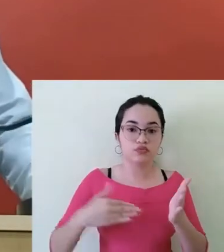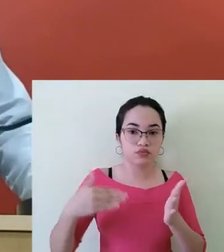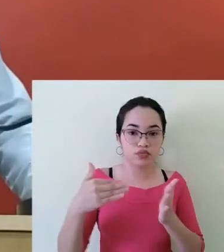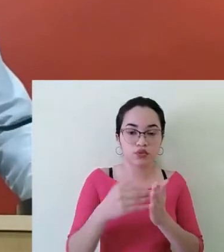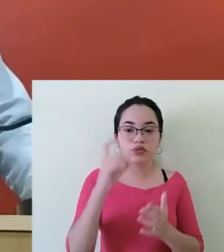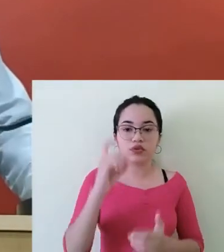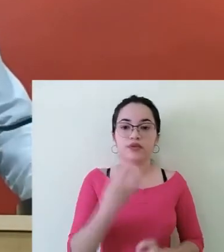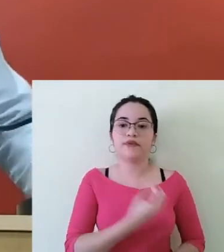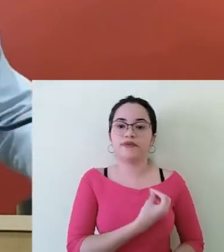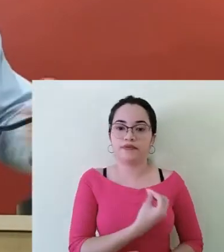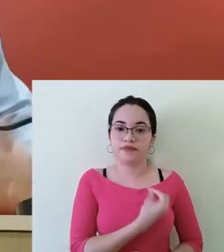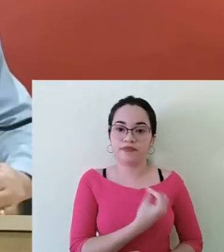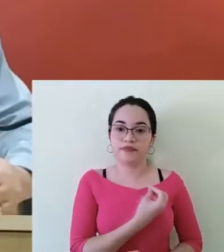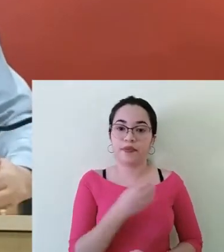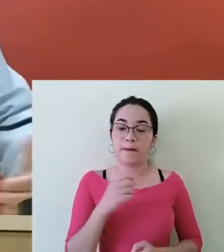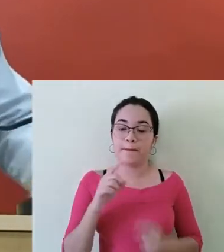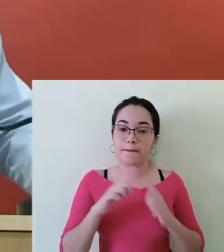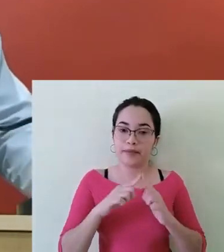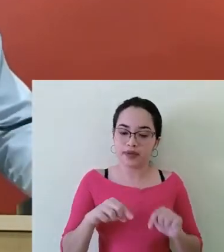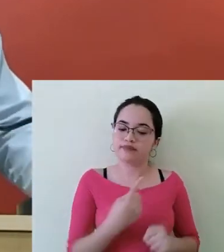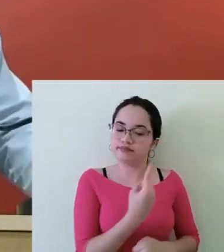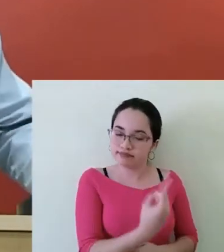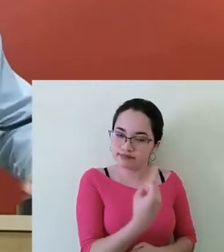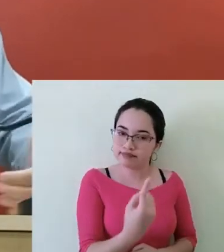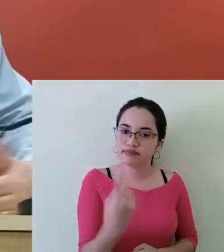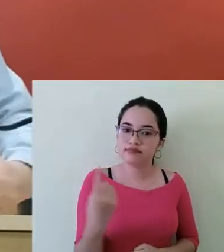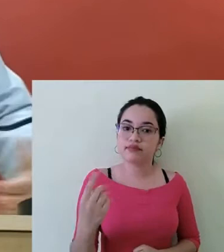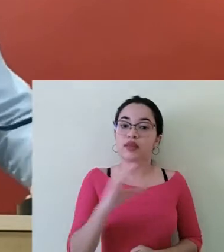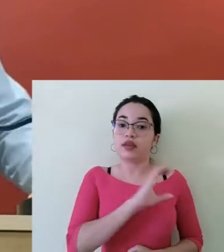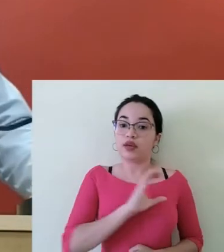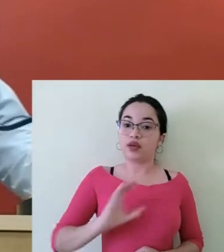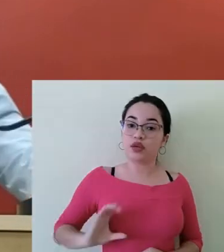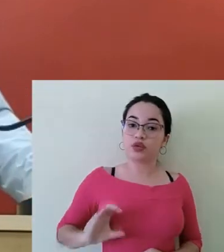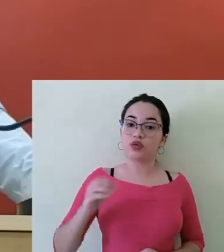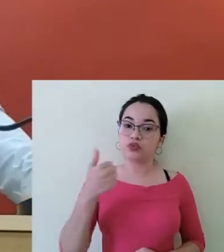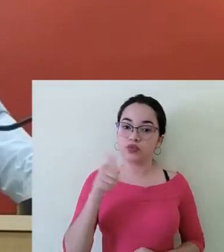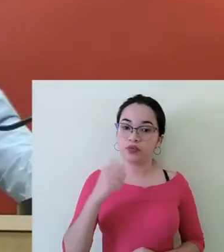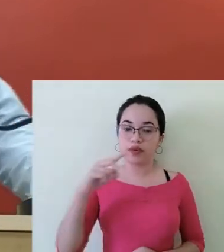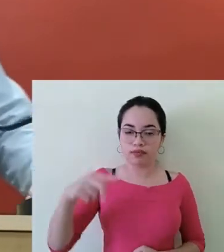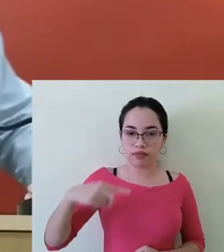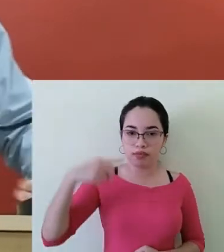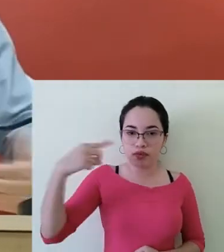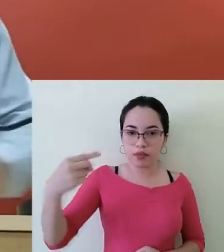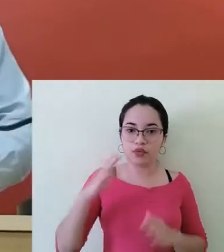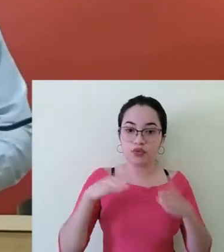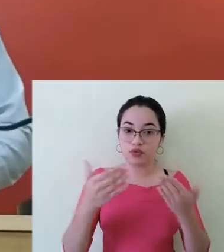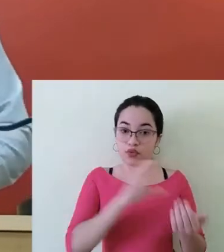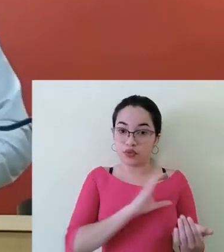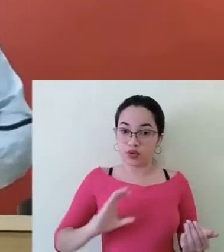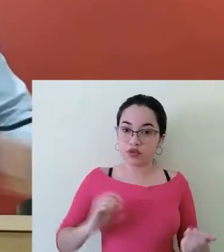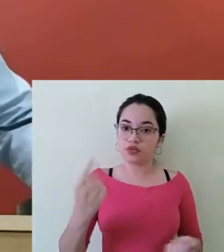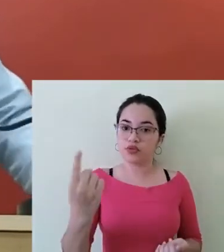serão vivificados, mas cada um por sua vez. Cristo primeiro, depois, quando ele